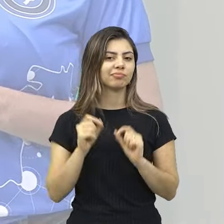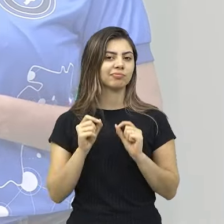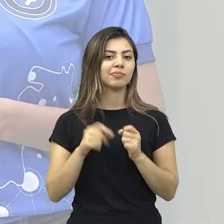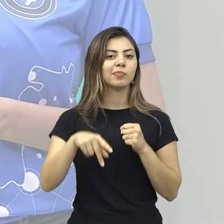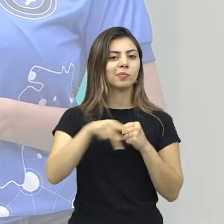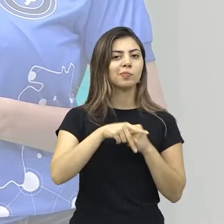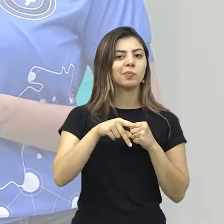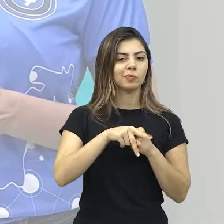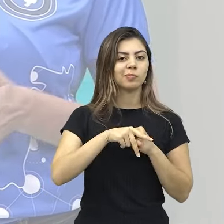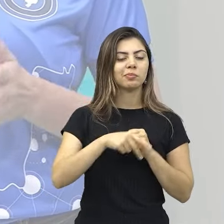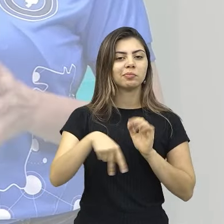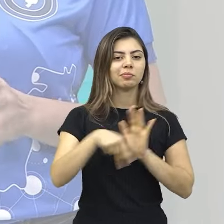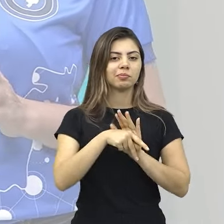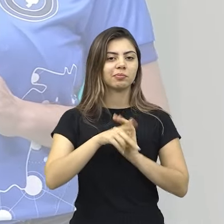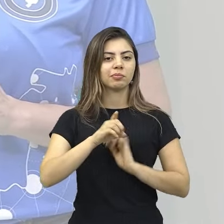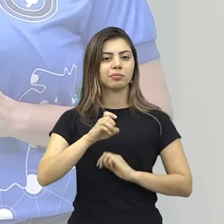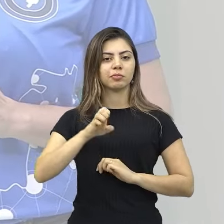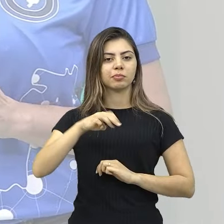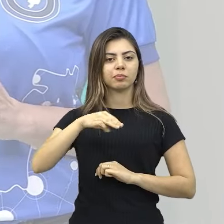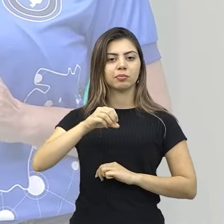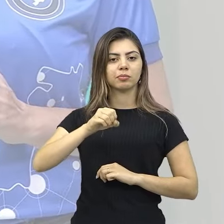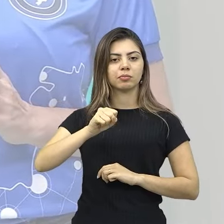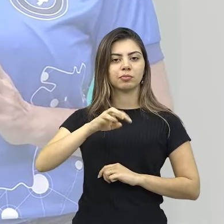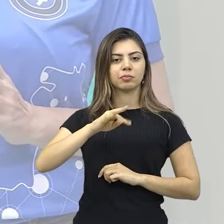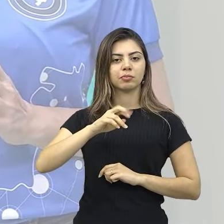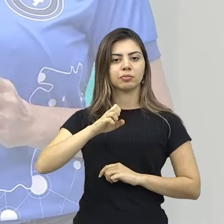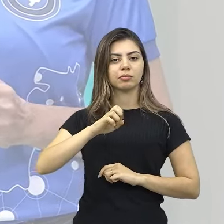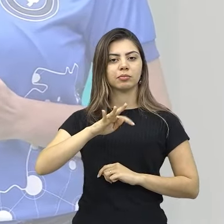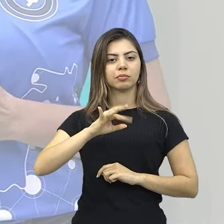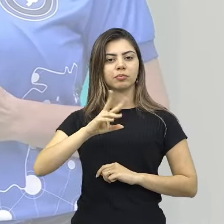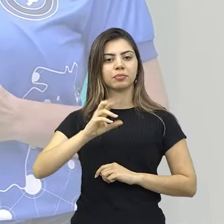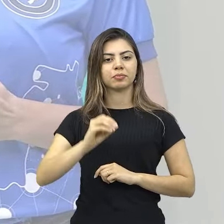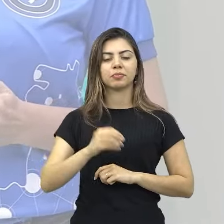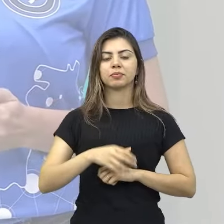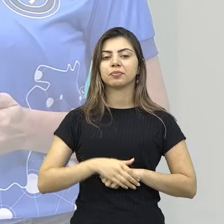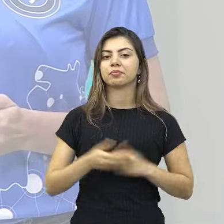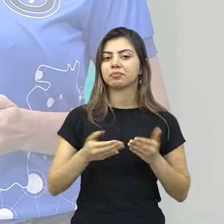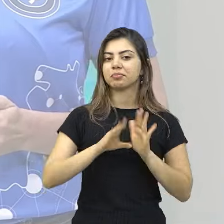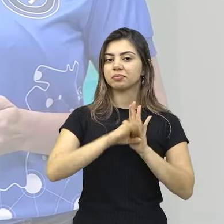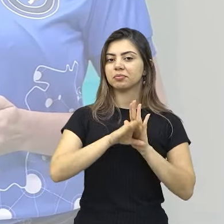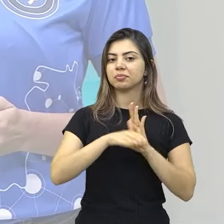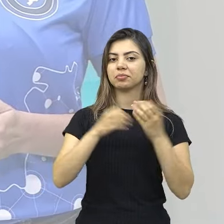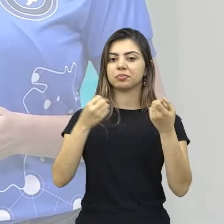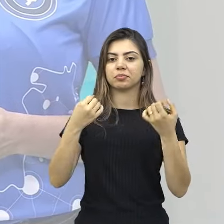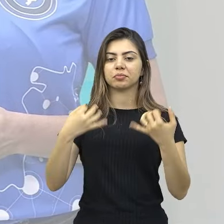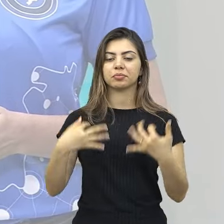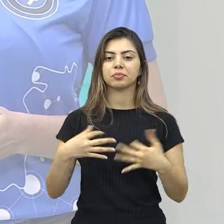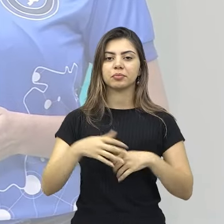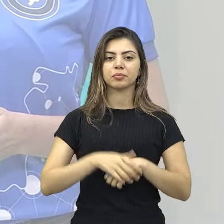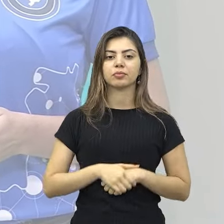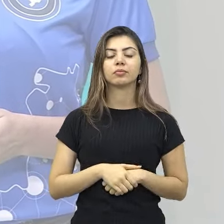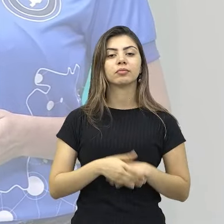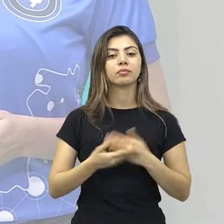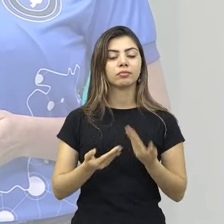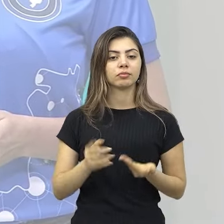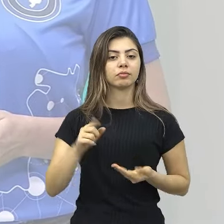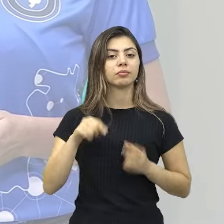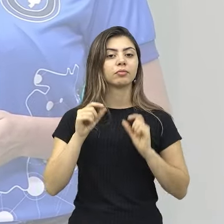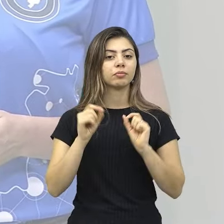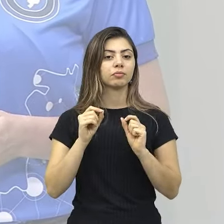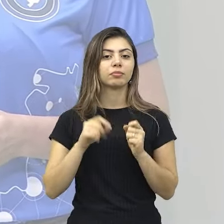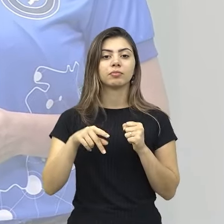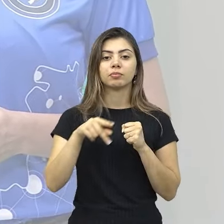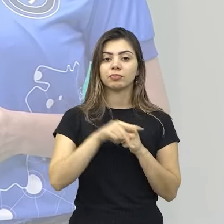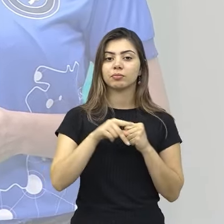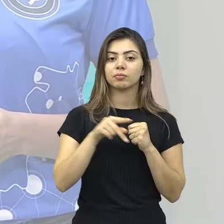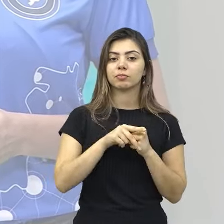relembrar um pouquinho do que eles são, né? A definição deles. Então, acompanhe aqui comigo. Então, os pronomes demonstrativos são utilizados para